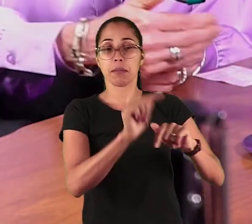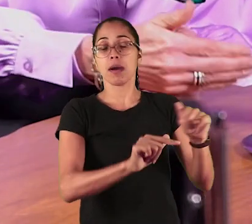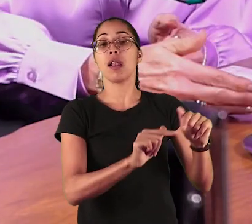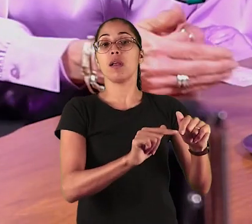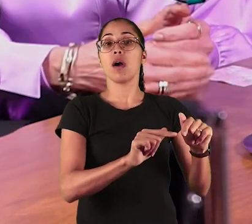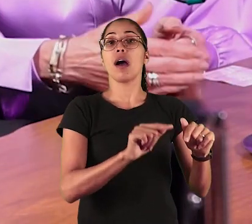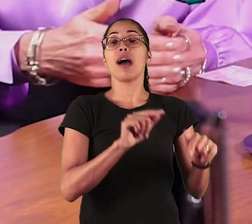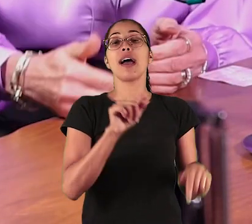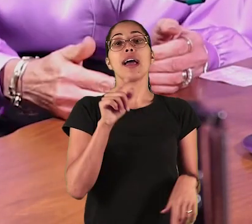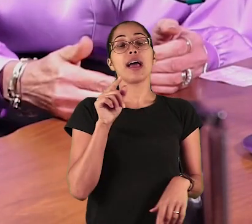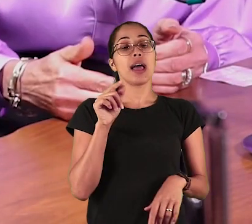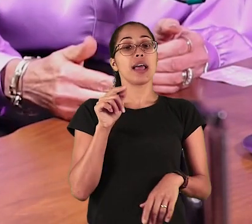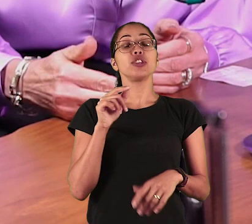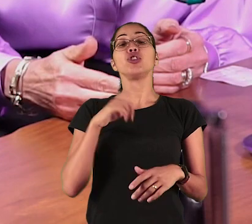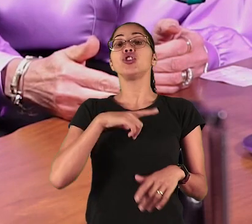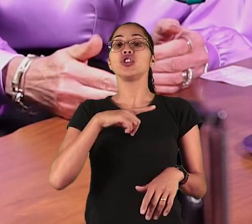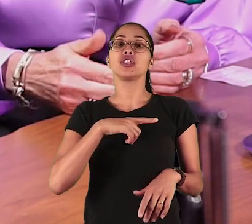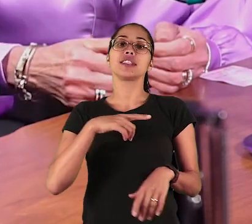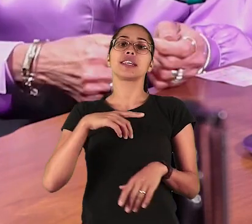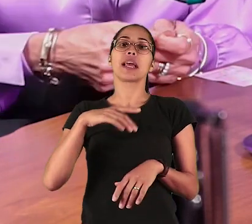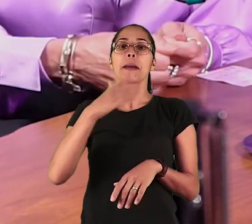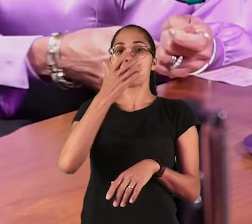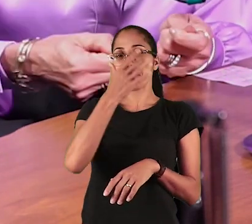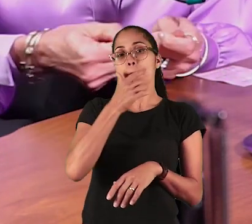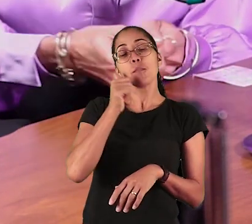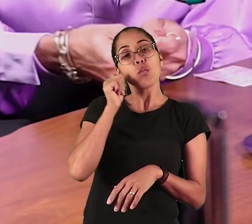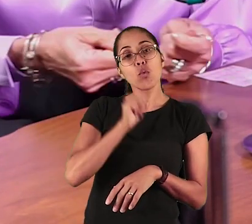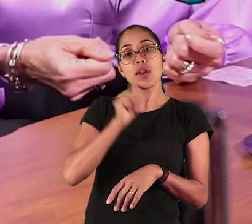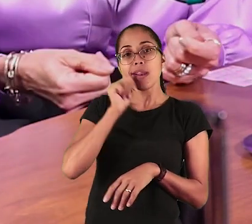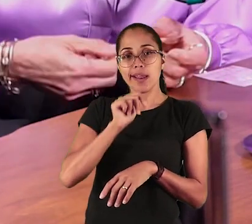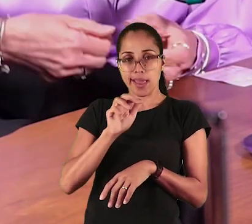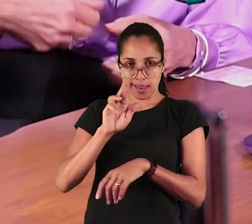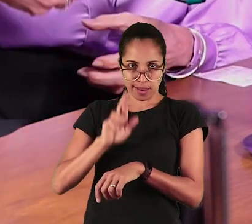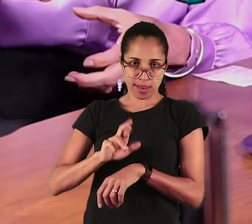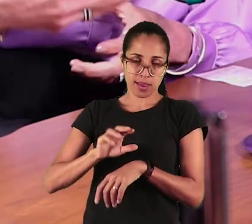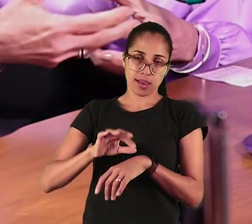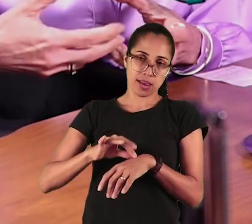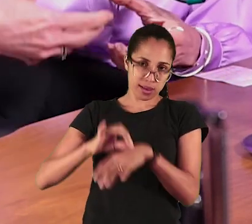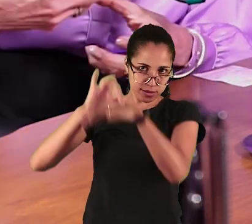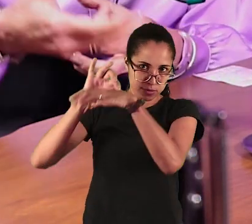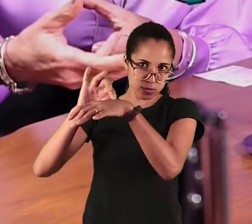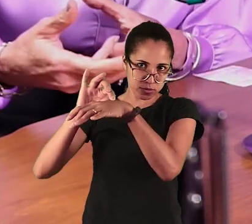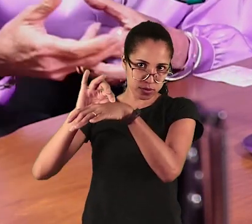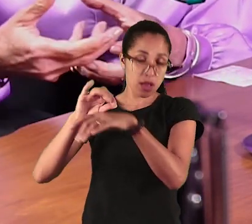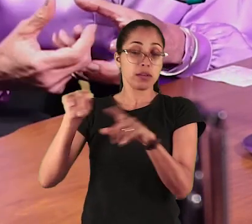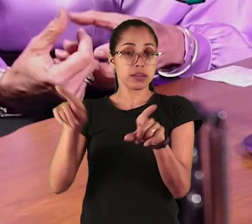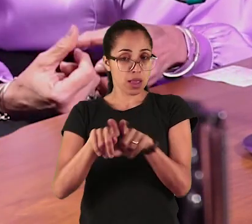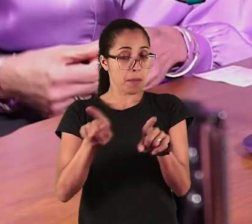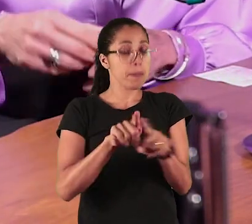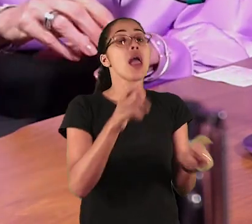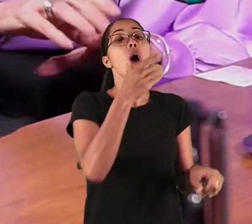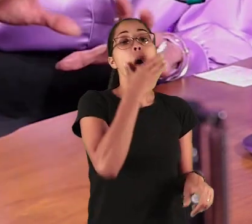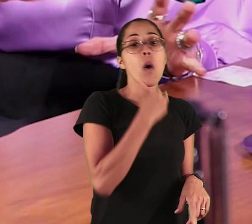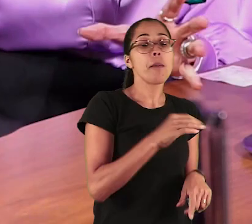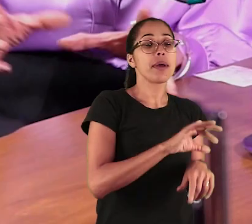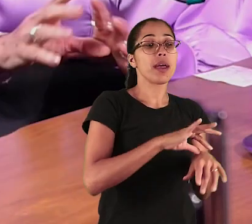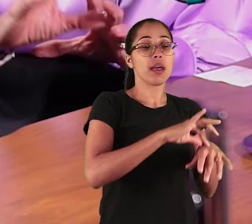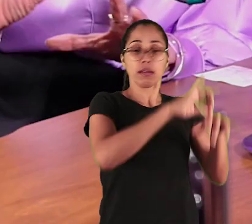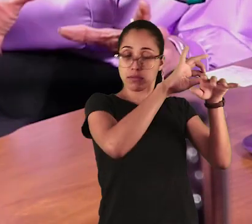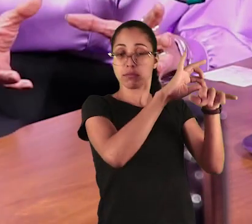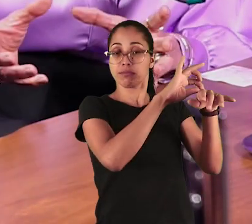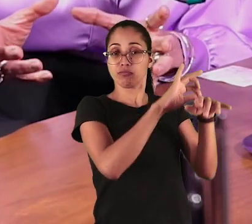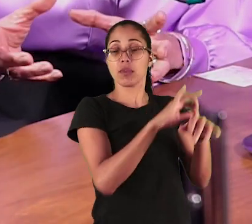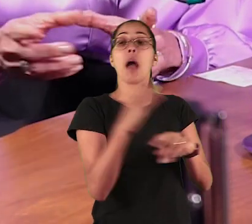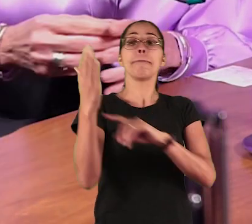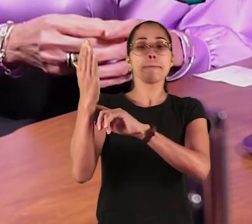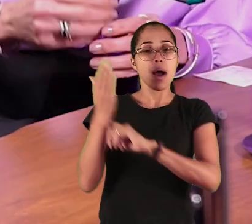mentoras mulheres e homens também que nos abraçam E que nos incentivam eu acho que assim quando a gente